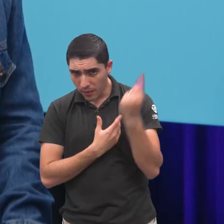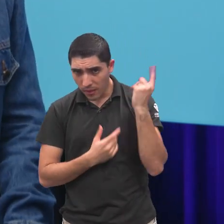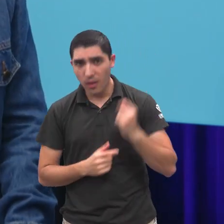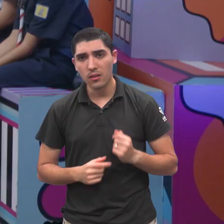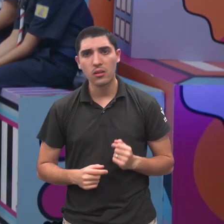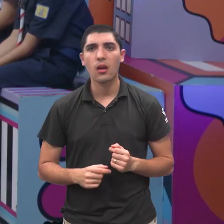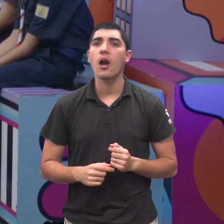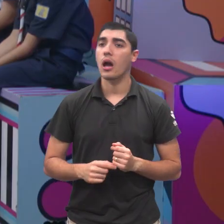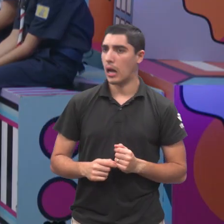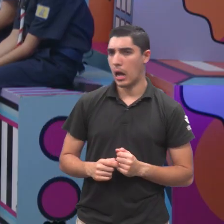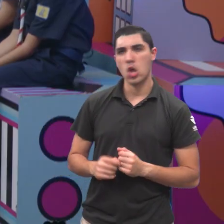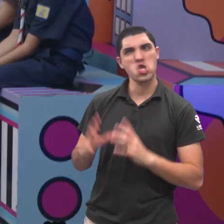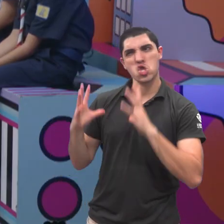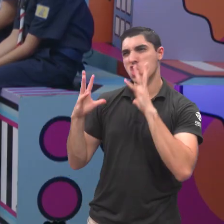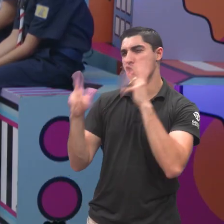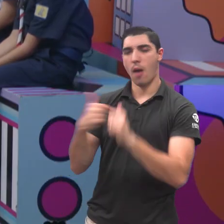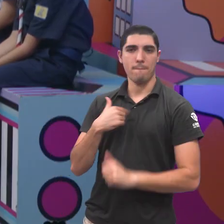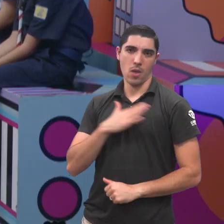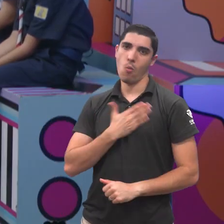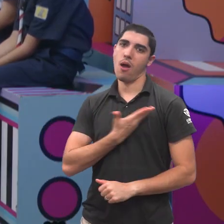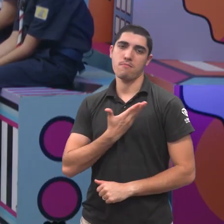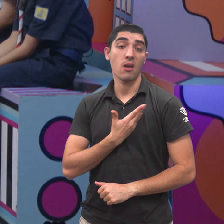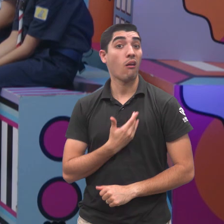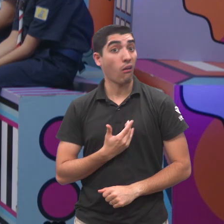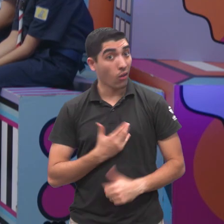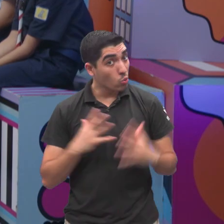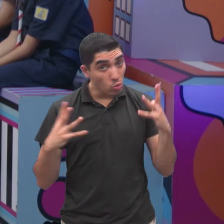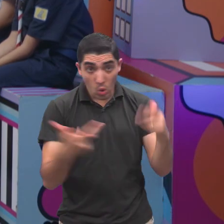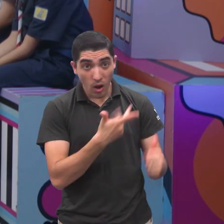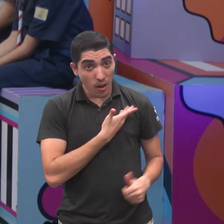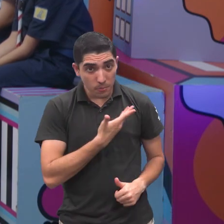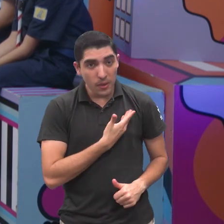Andrew? Praticamente todos. Todo mundo é